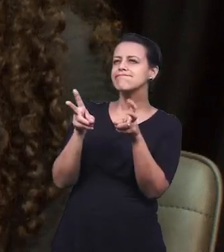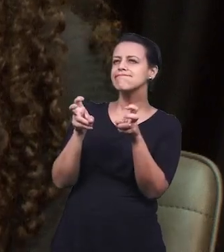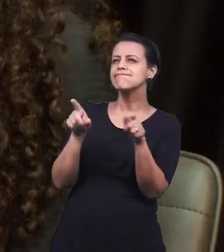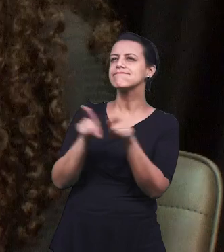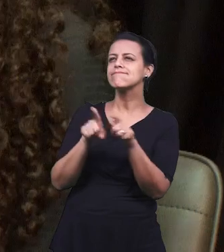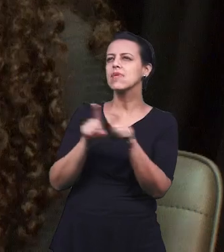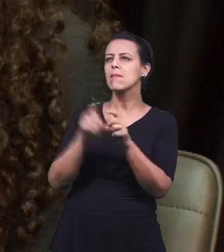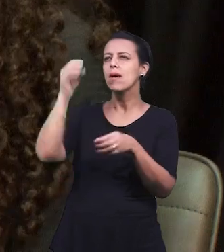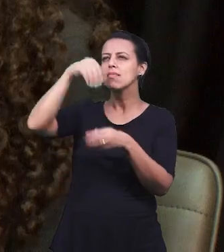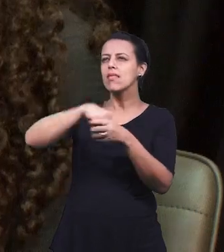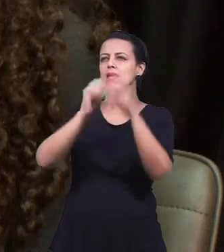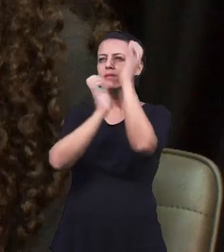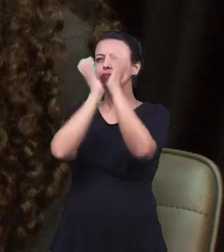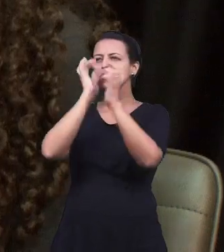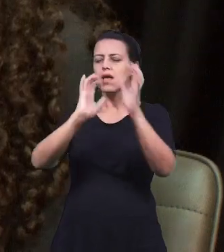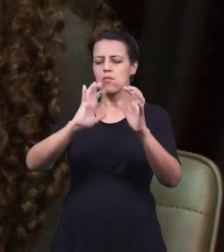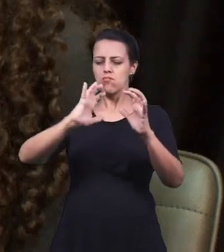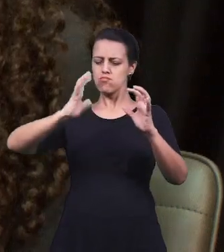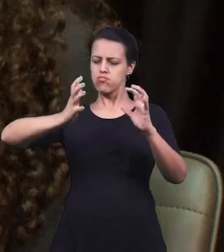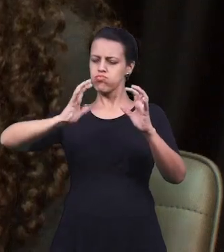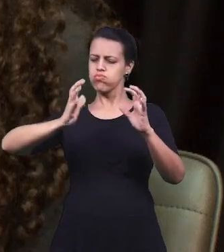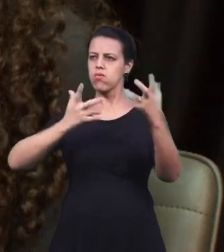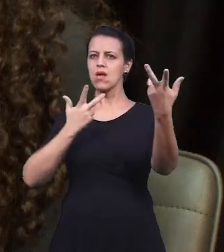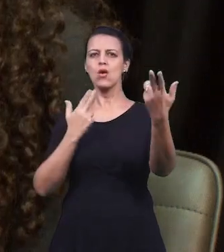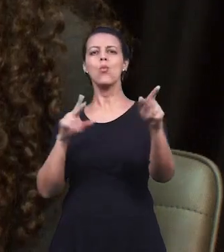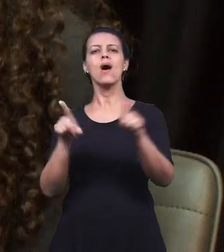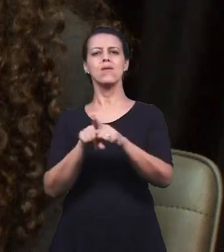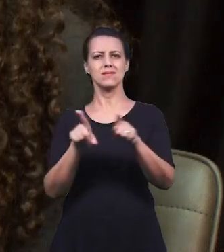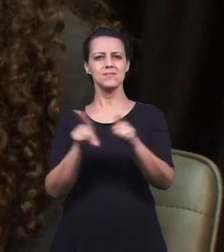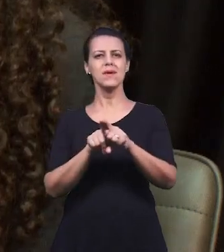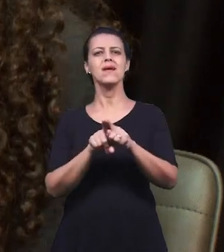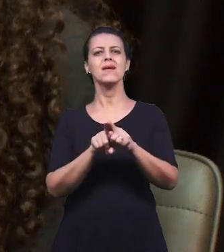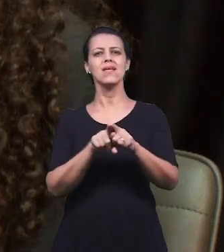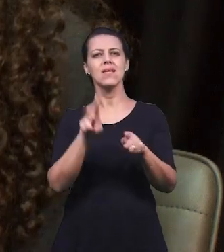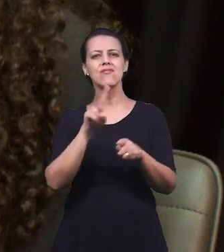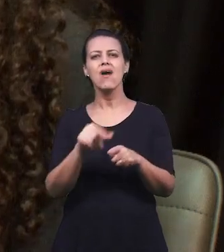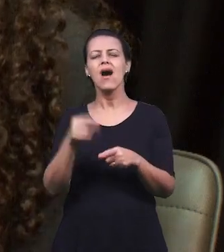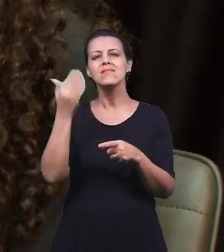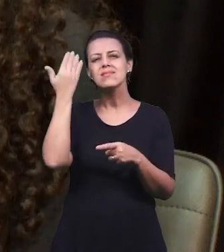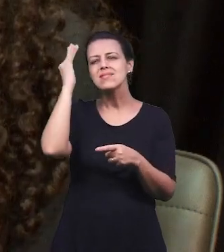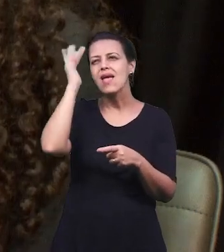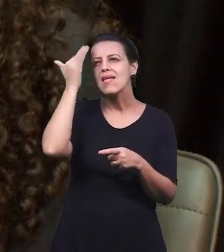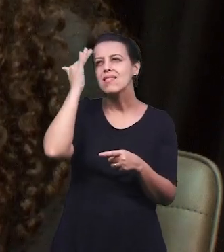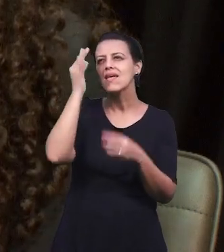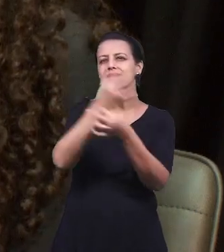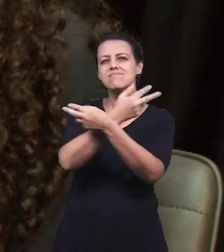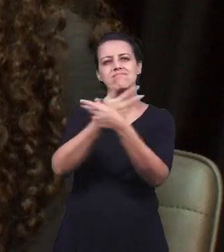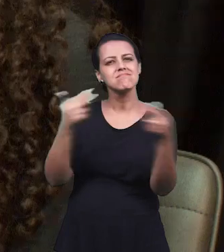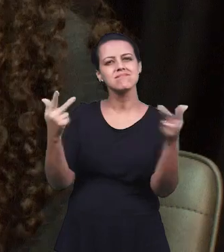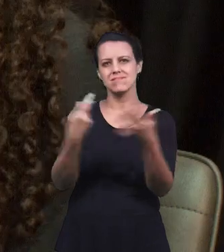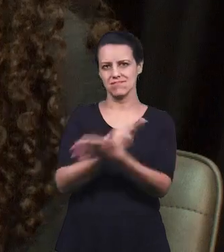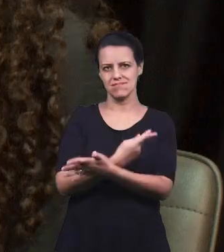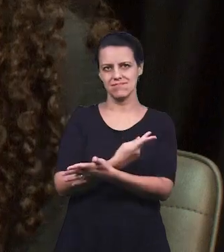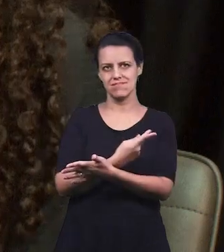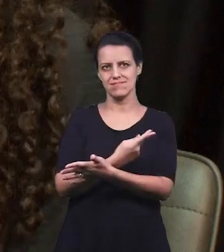que ele o nosso organismo utiliza para a gente poder compreender o que está acontecendo ao nosso redor.